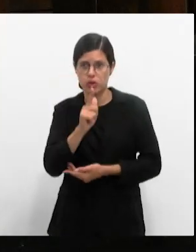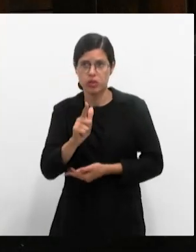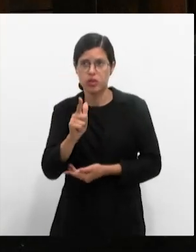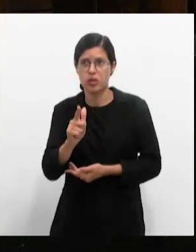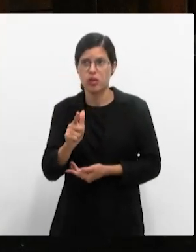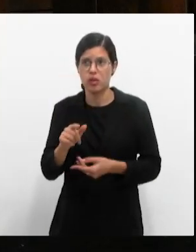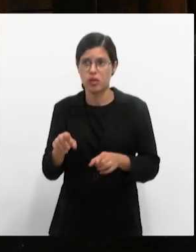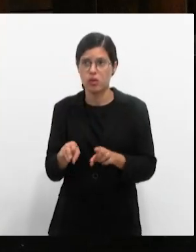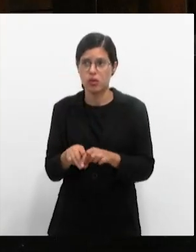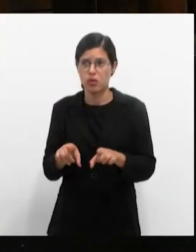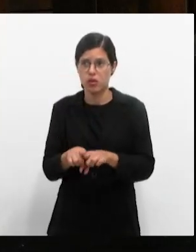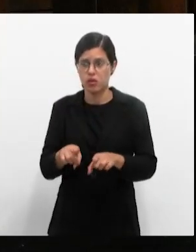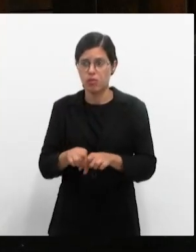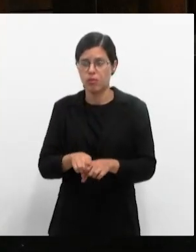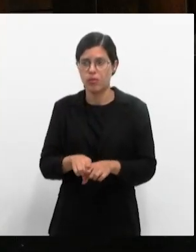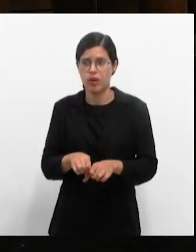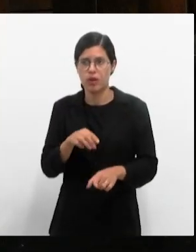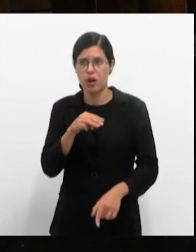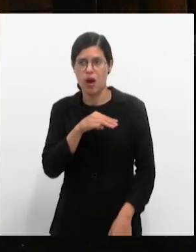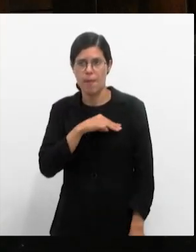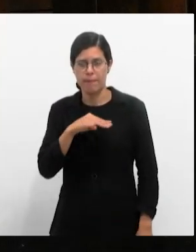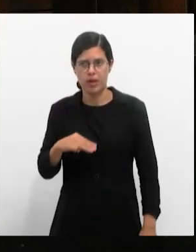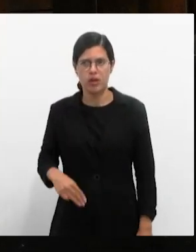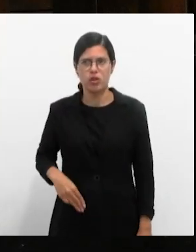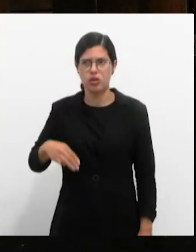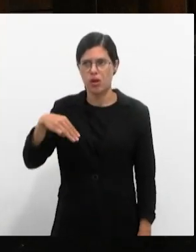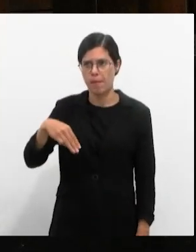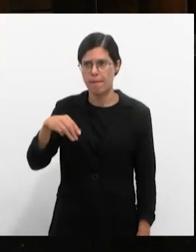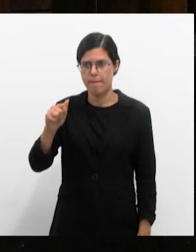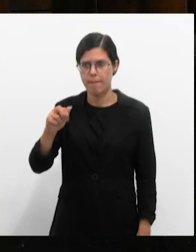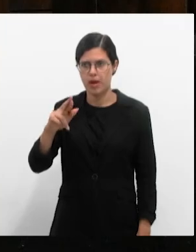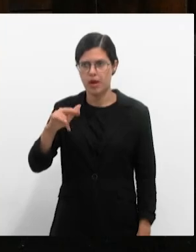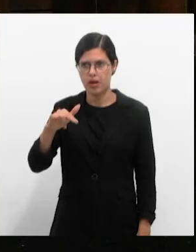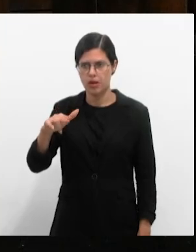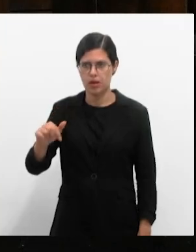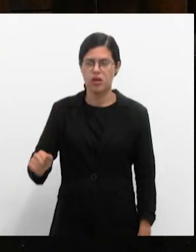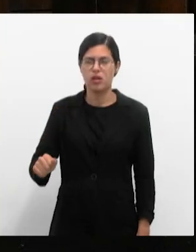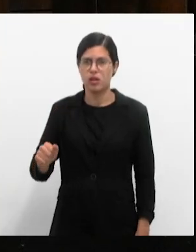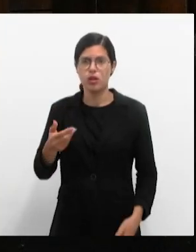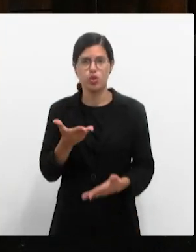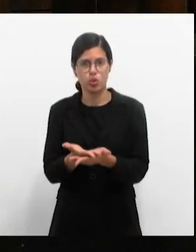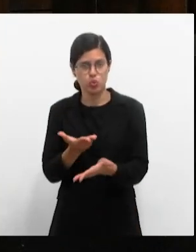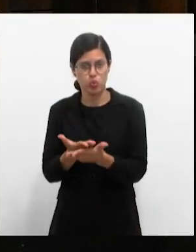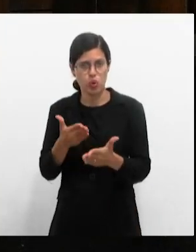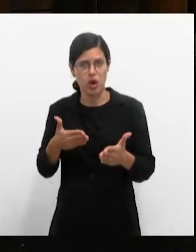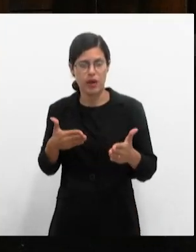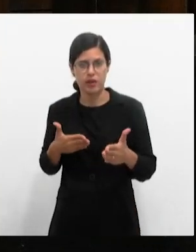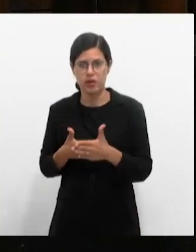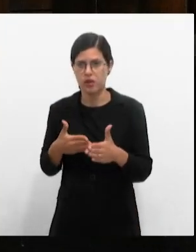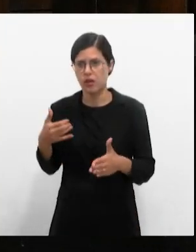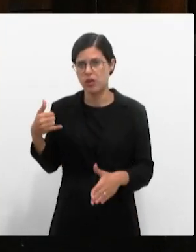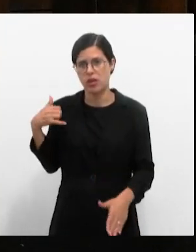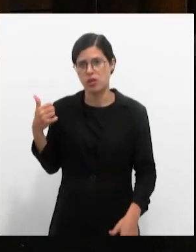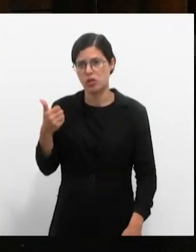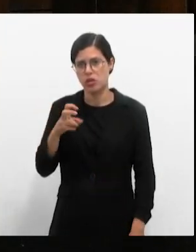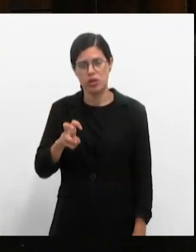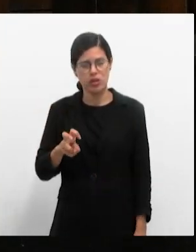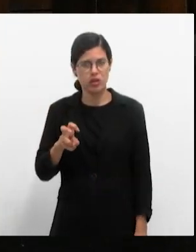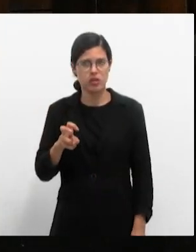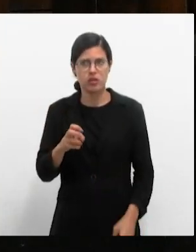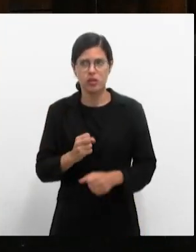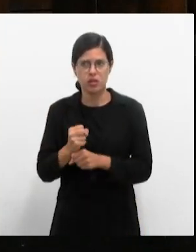própria ministra Marina Silva é um exemplo de alguém que estudou, que até os 15 anos de idade não